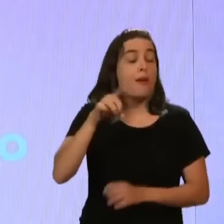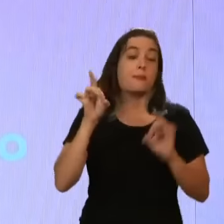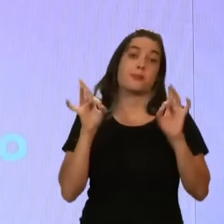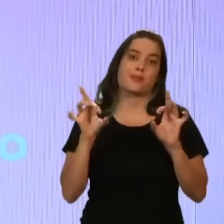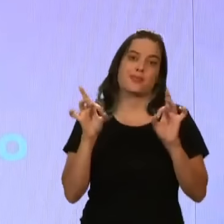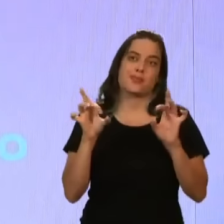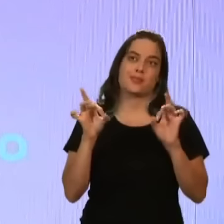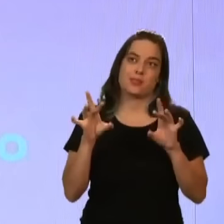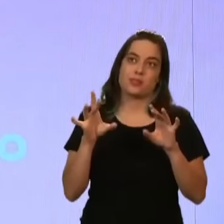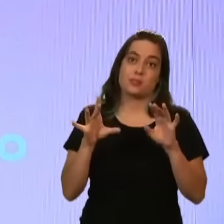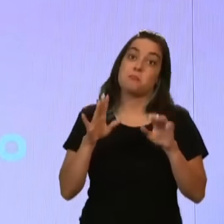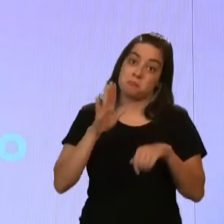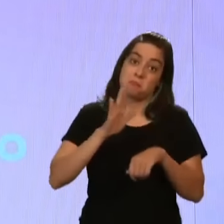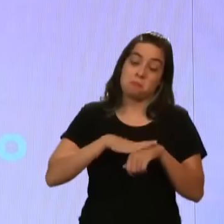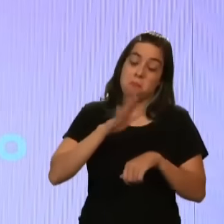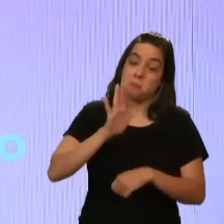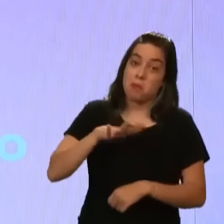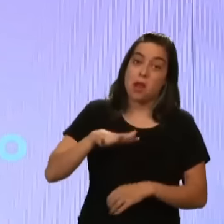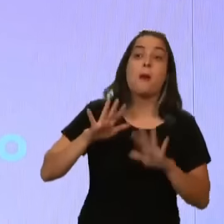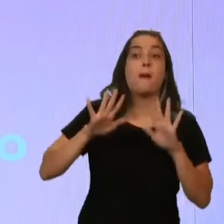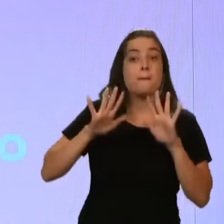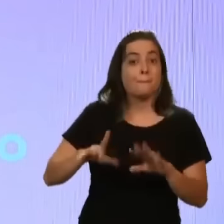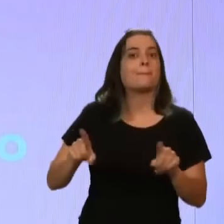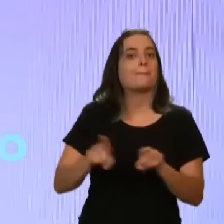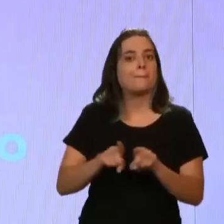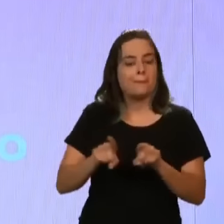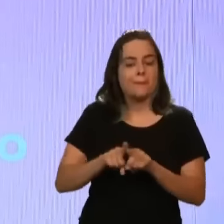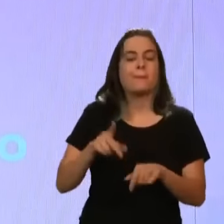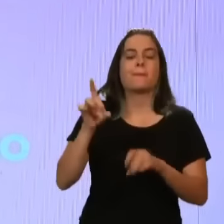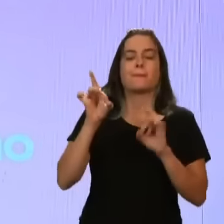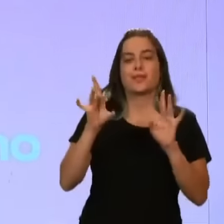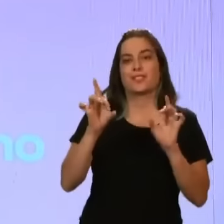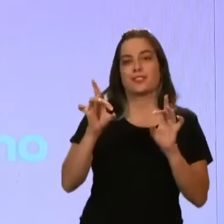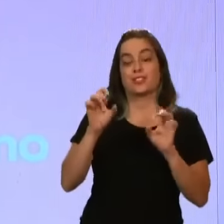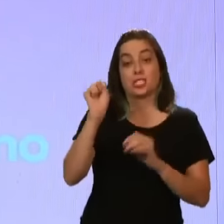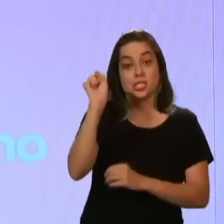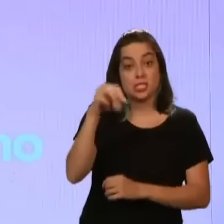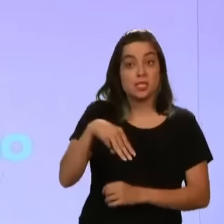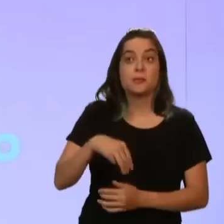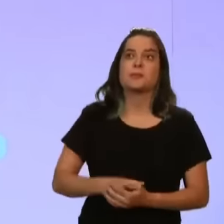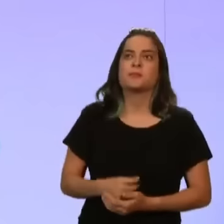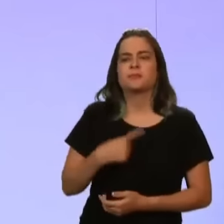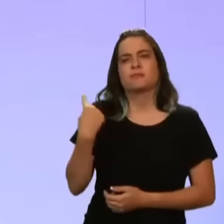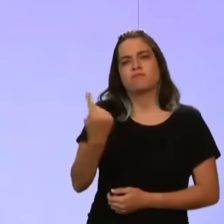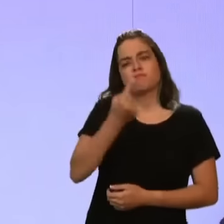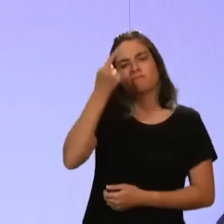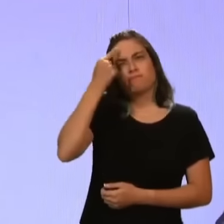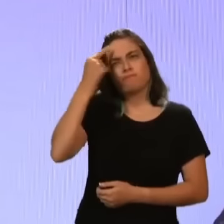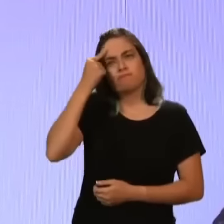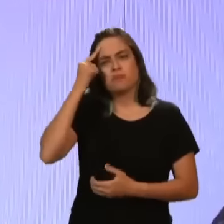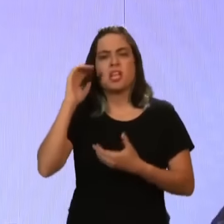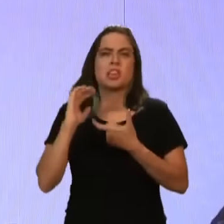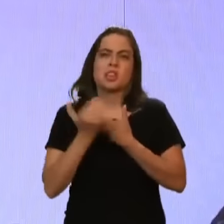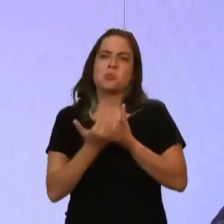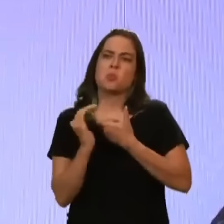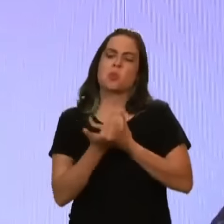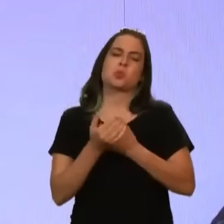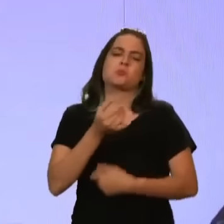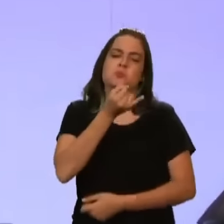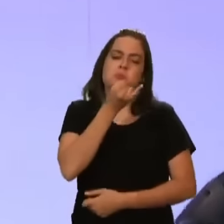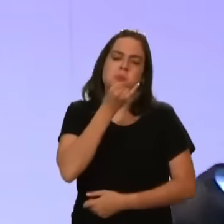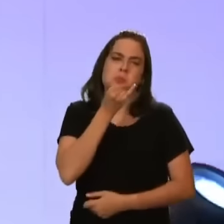em preço mais acessível, mas elas compõem as nossas joias. Aí a gente pensa nessa terminologia. Será que